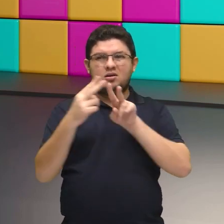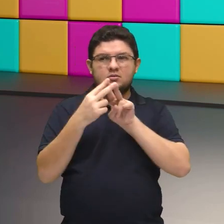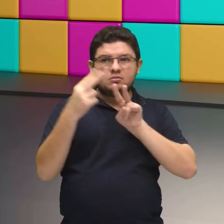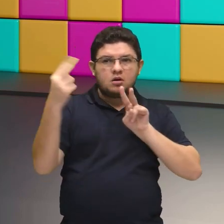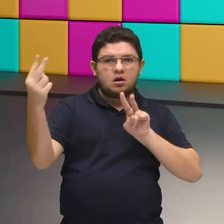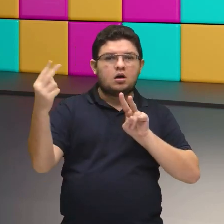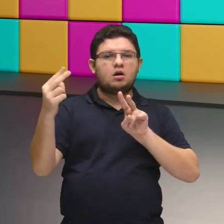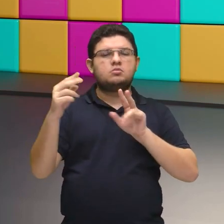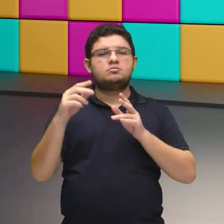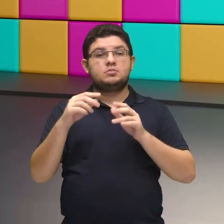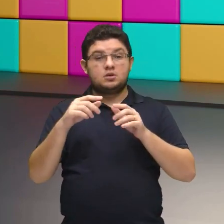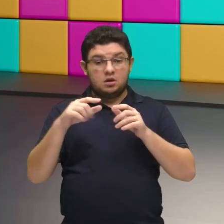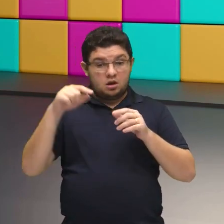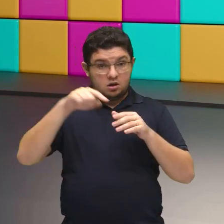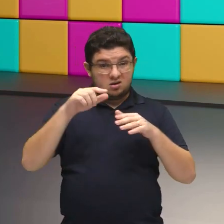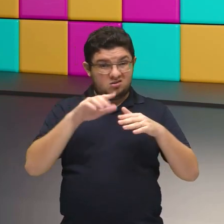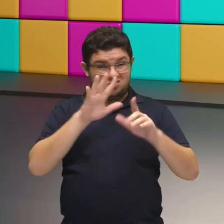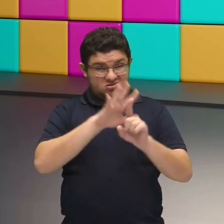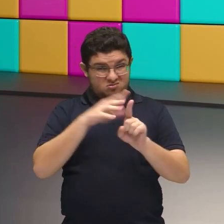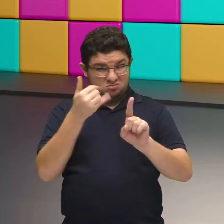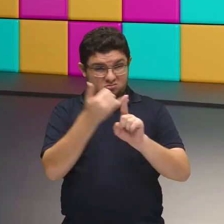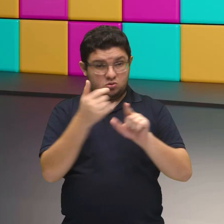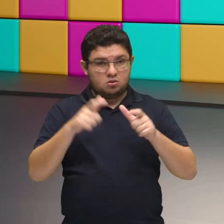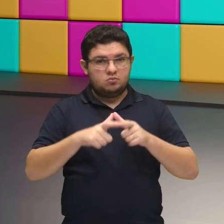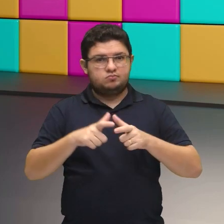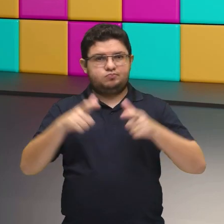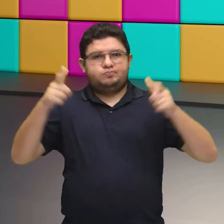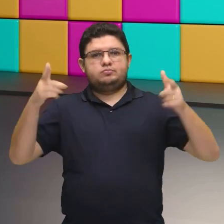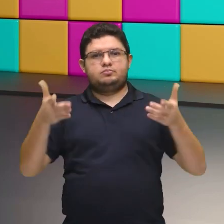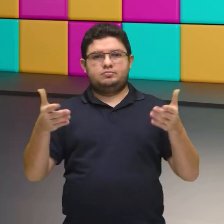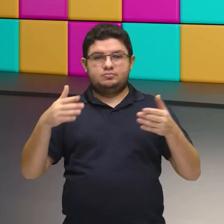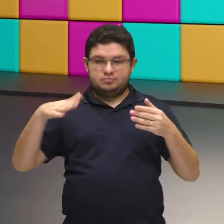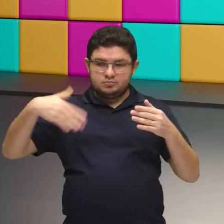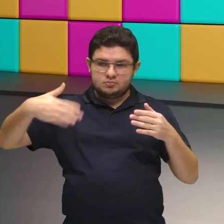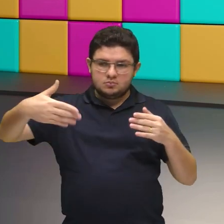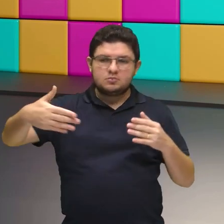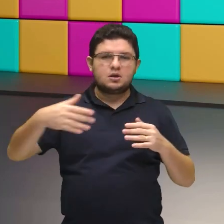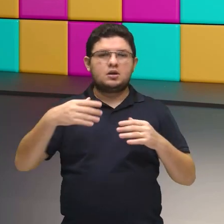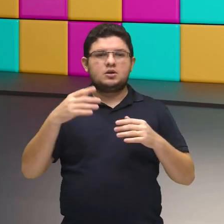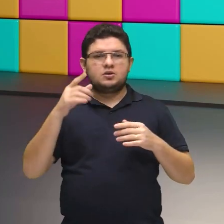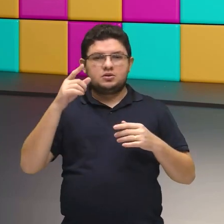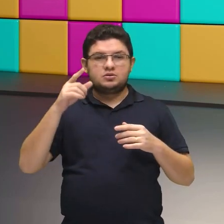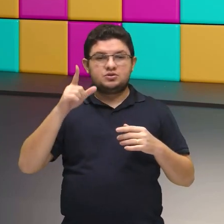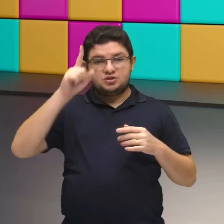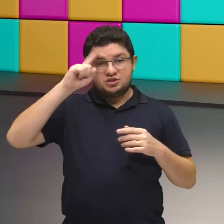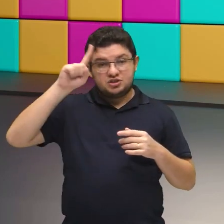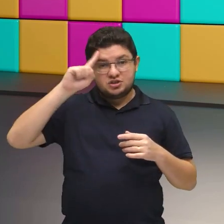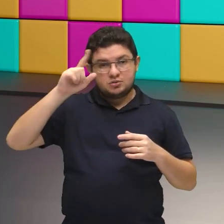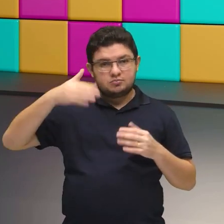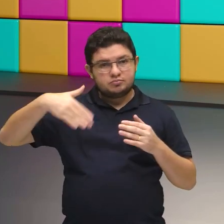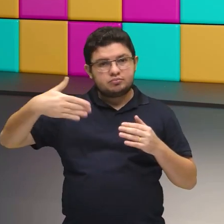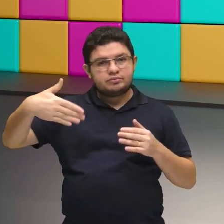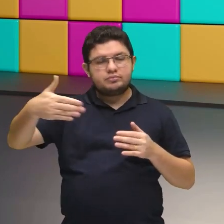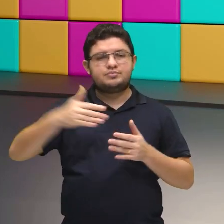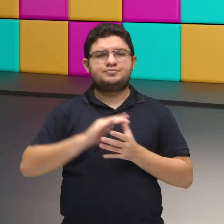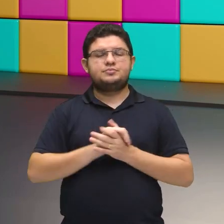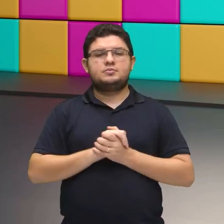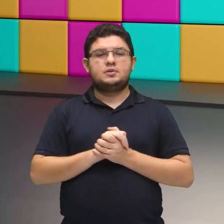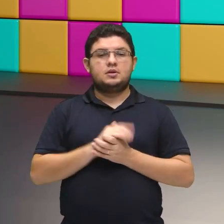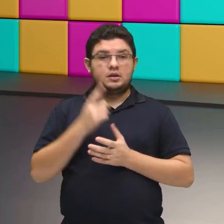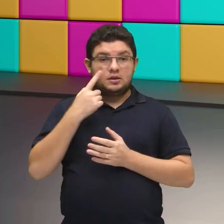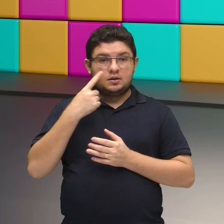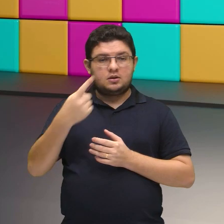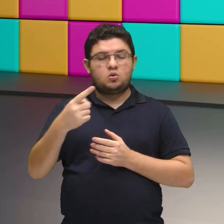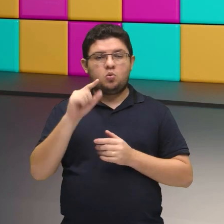dia. Como uma epidemia acompanhando os interesses da criança e do adolescente pelo mundo